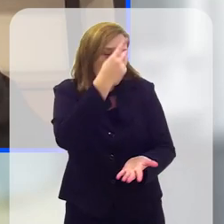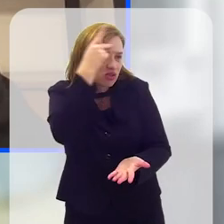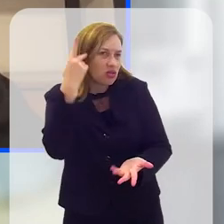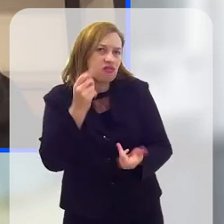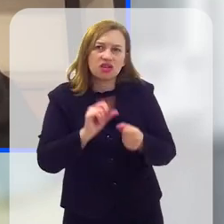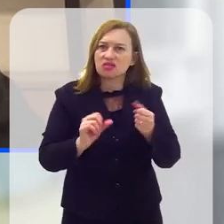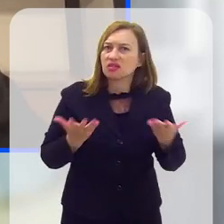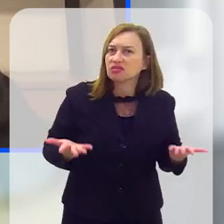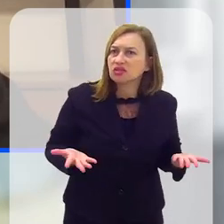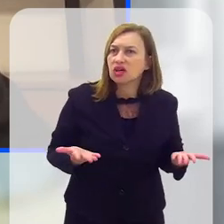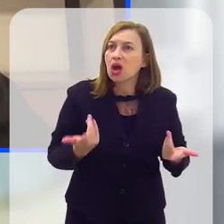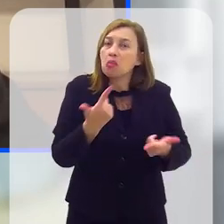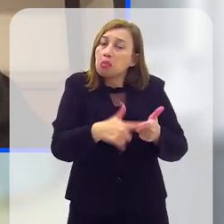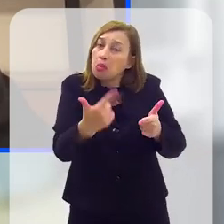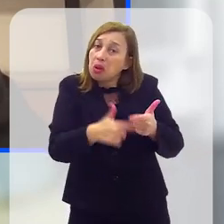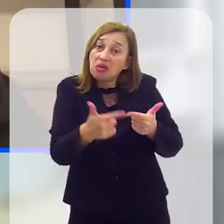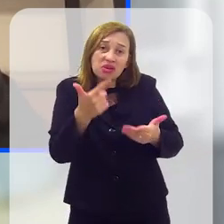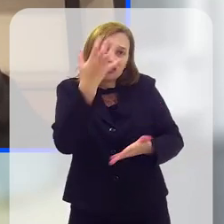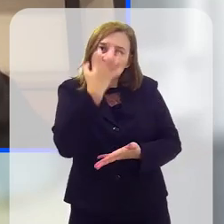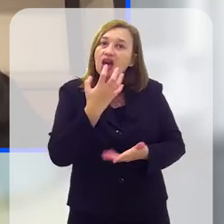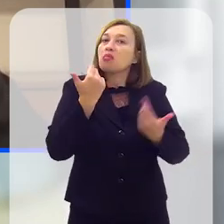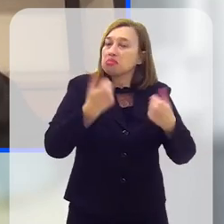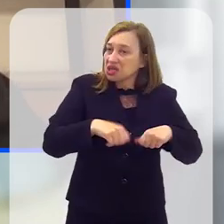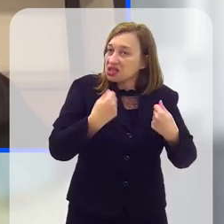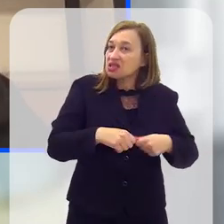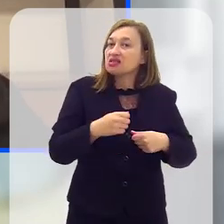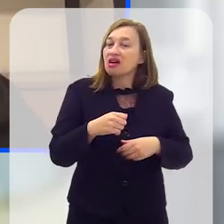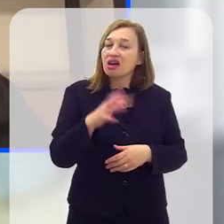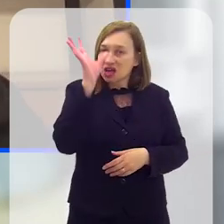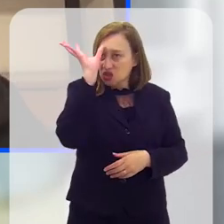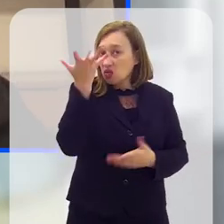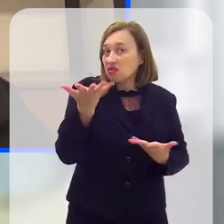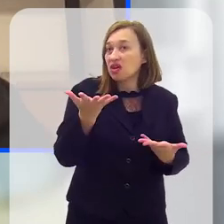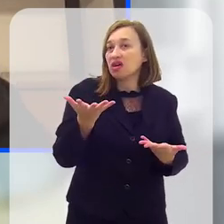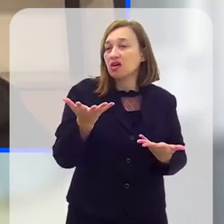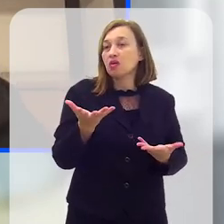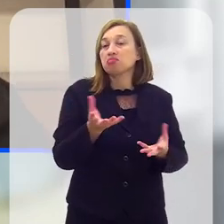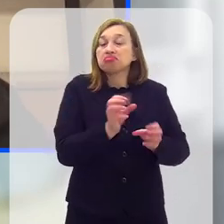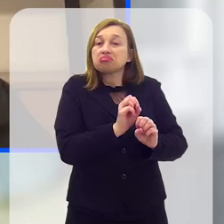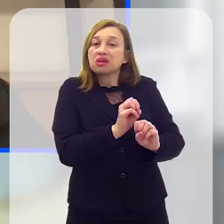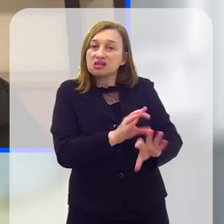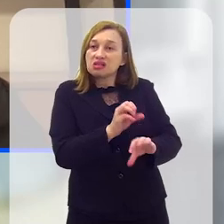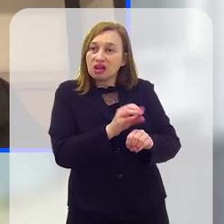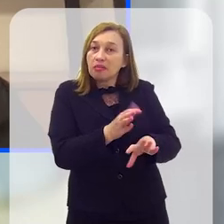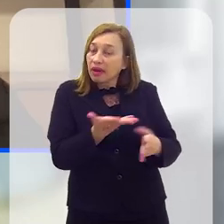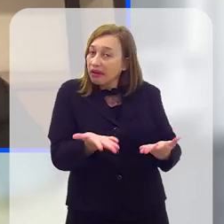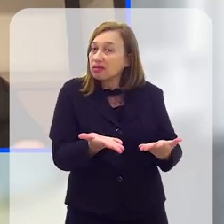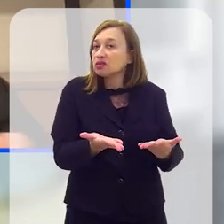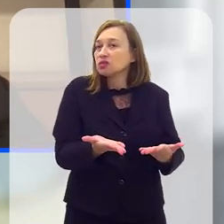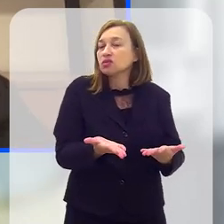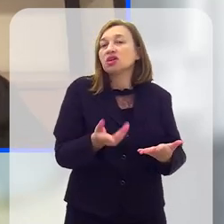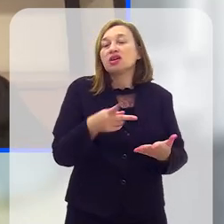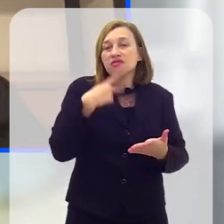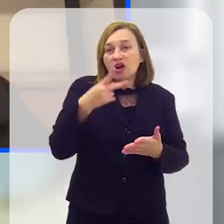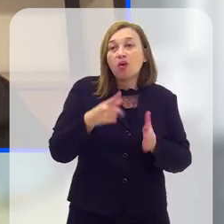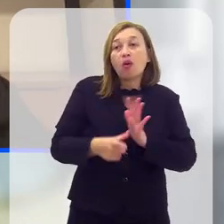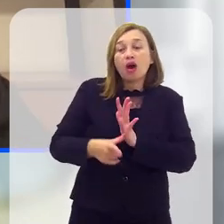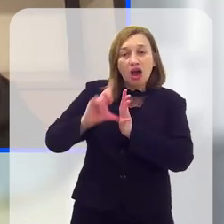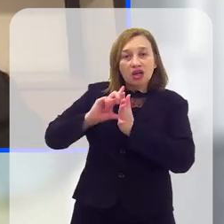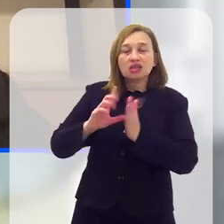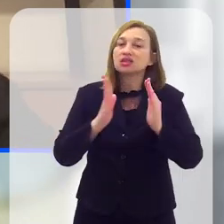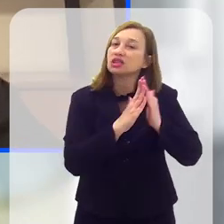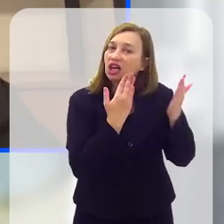ainda fazendo isso. Então, é um problema sério que precisa ser tratado como uma questão de educação, como a gente falou já lá